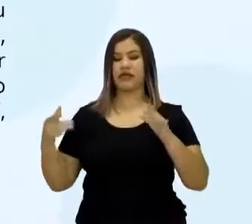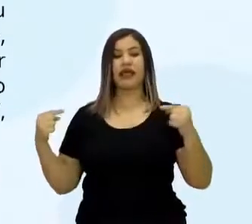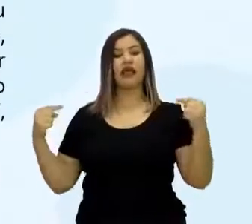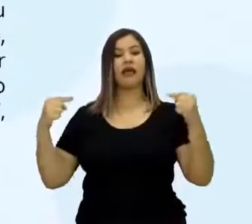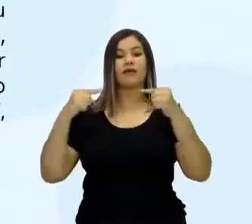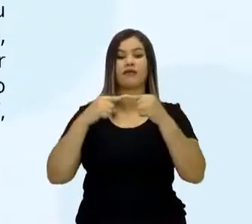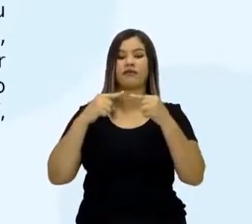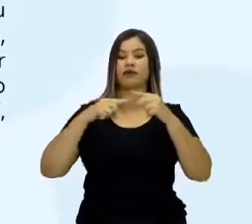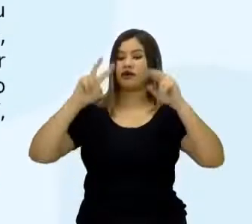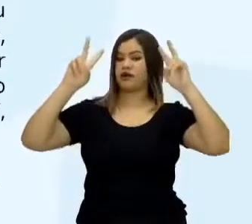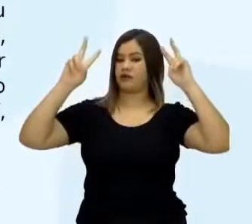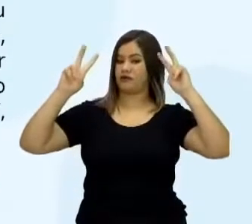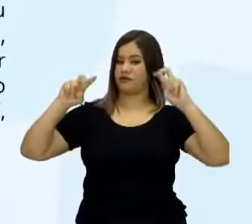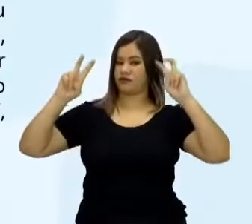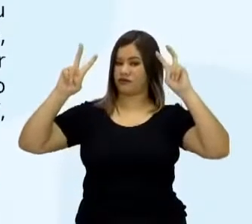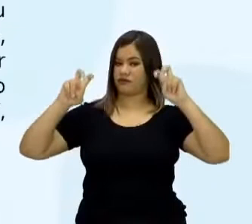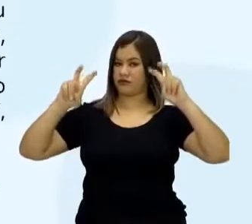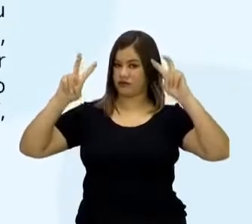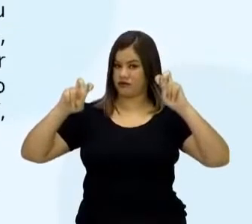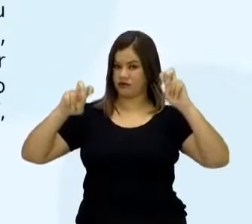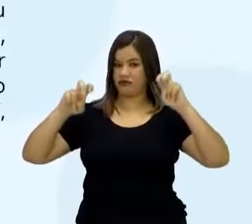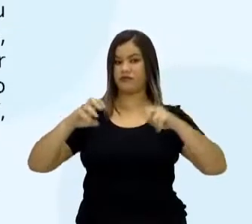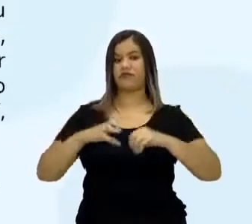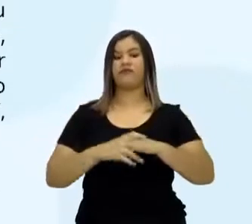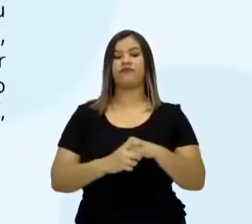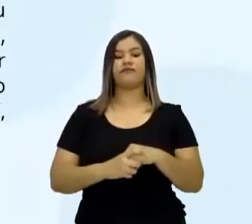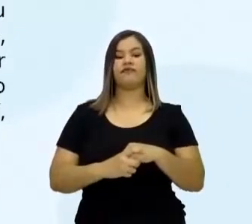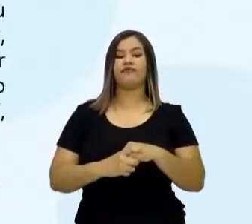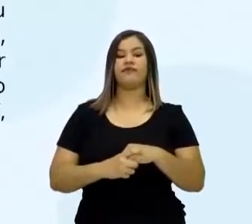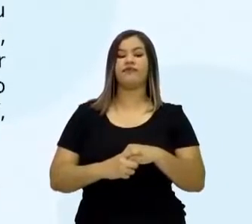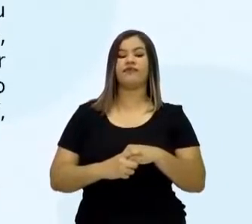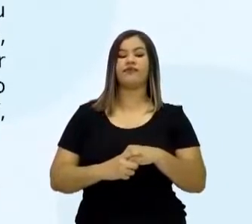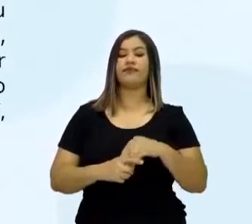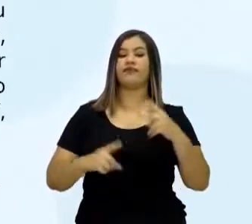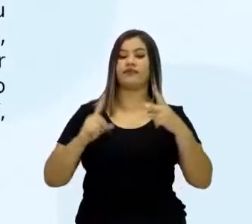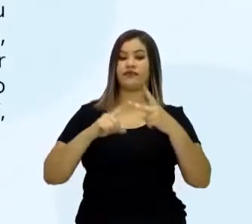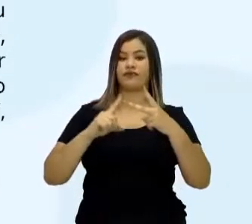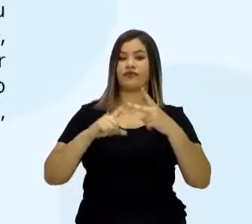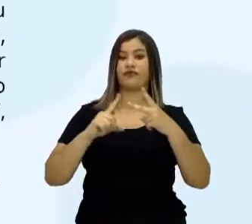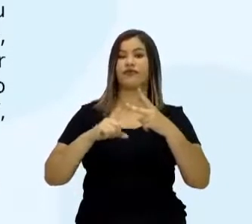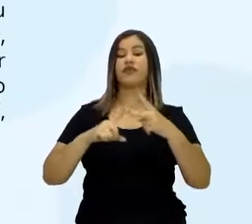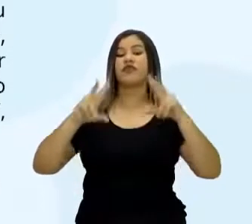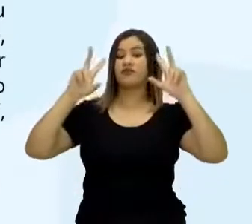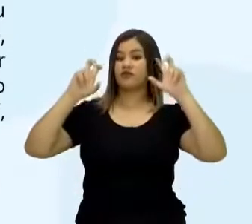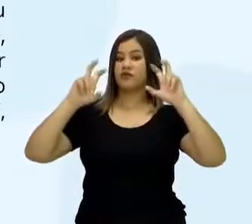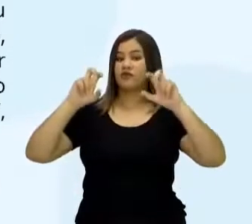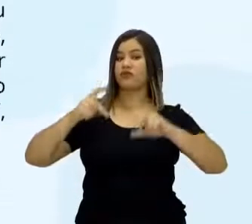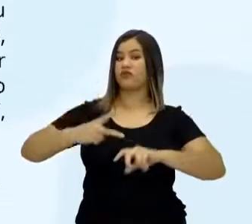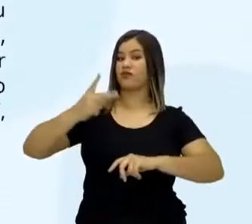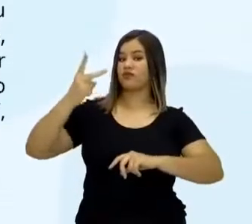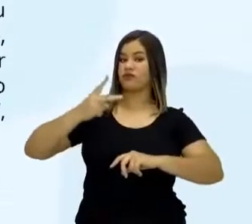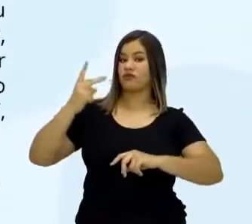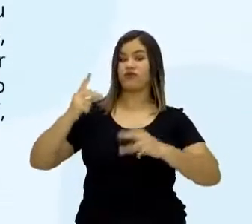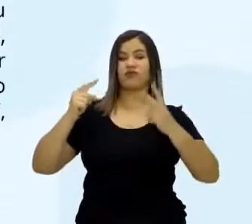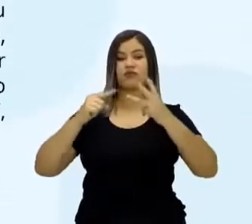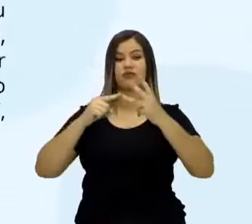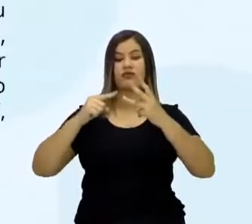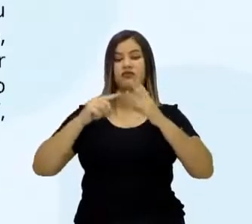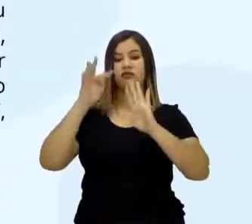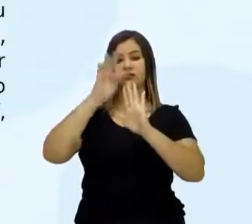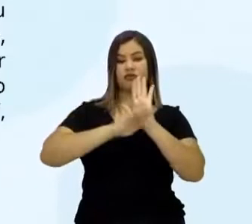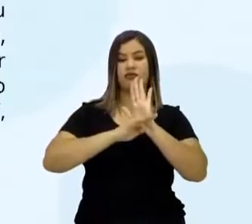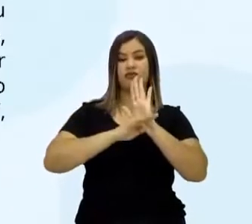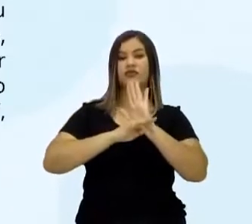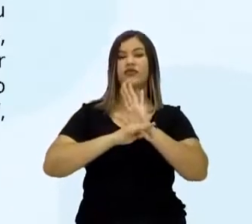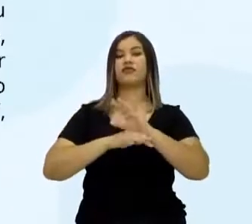é título da notícia, pensando na estrutura da notícia. O que é título, o que é subtítulo, o que já faz parte do corpo. Vamos